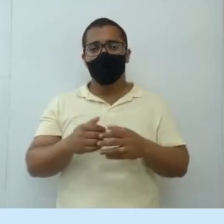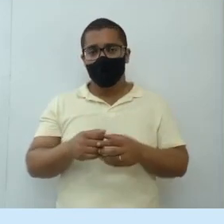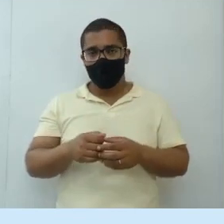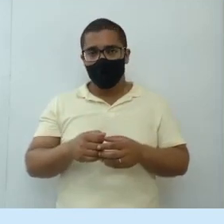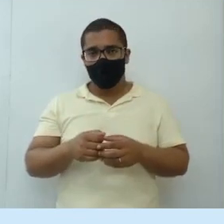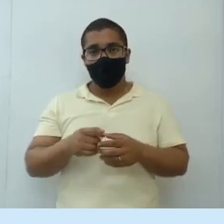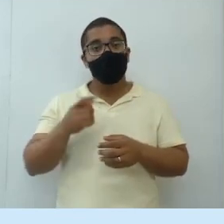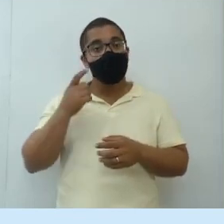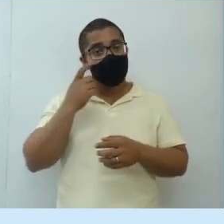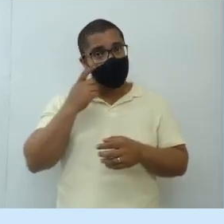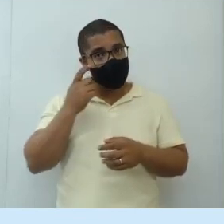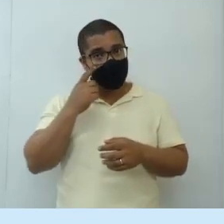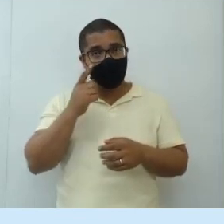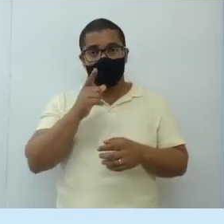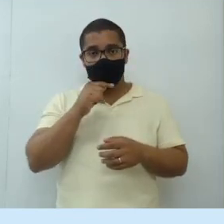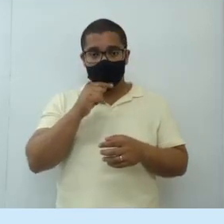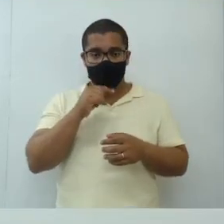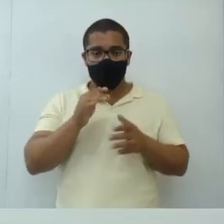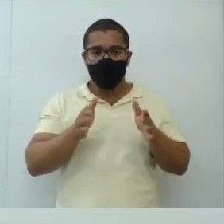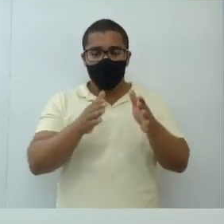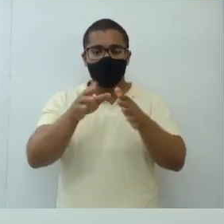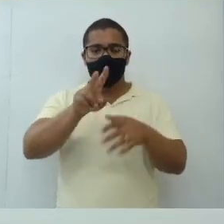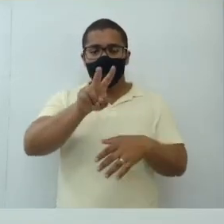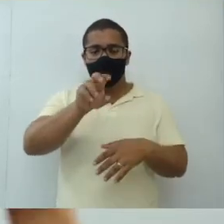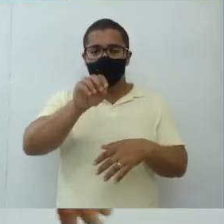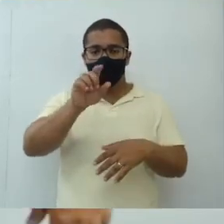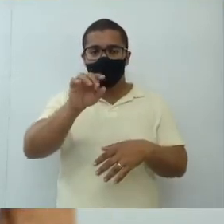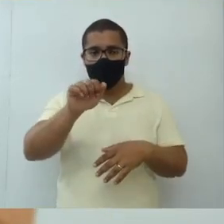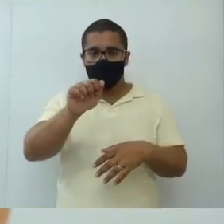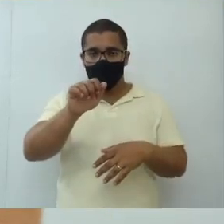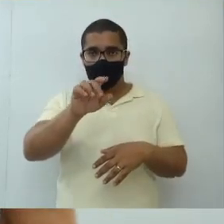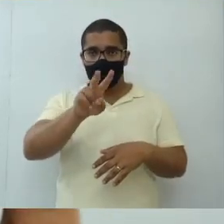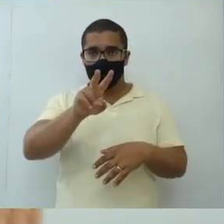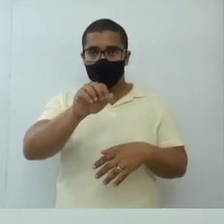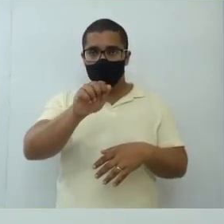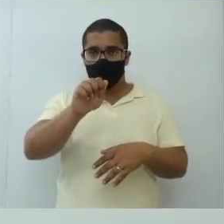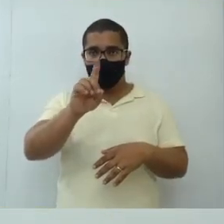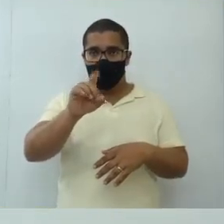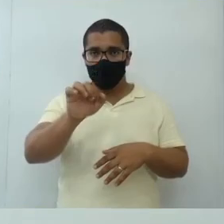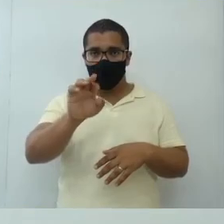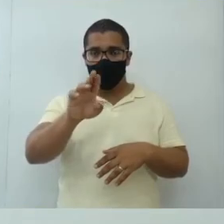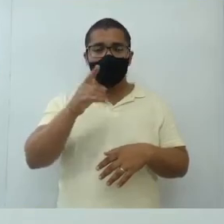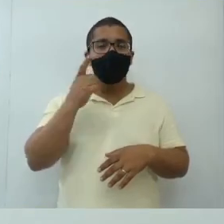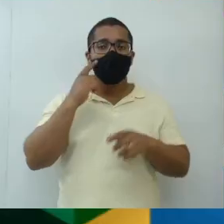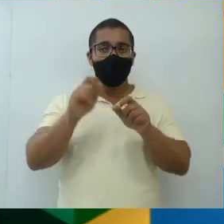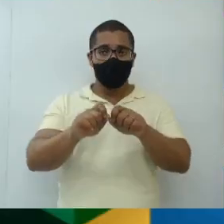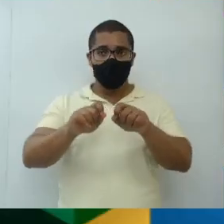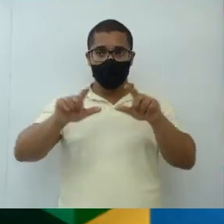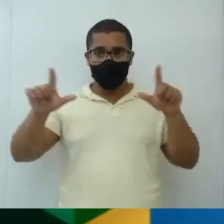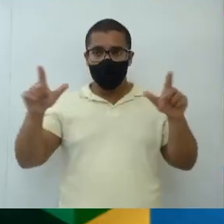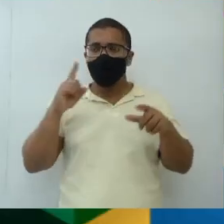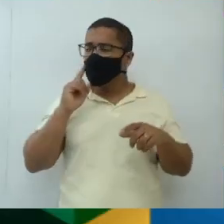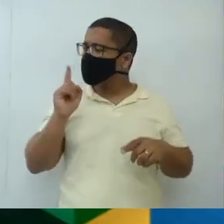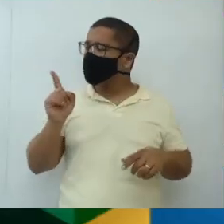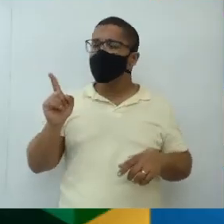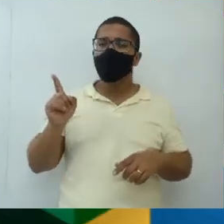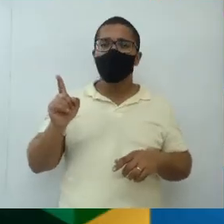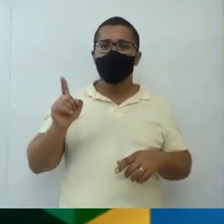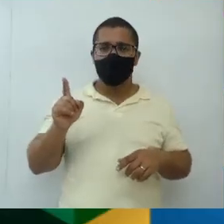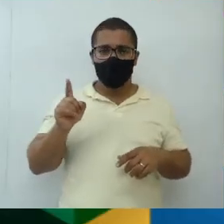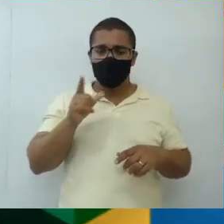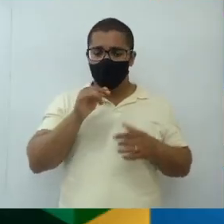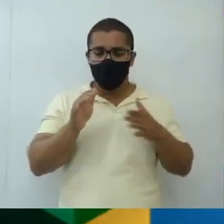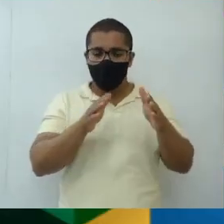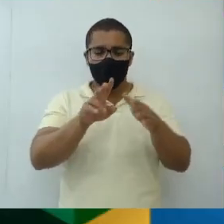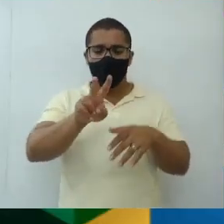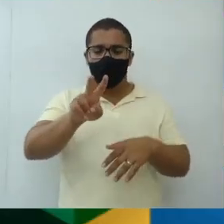atuação dos rios voadores são só para acabar aqui que eu só vou sair começando só para mostrar e o que é o rio voador Olha aí o rio